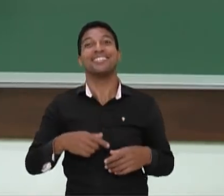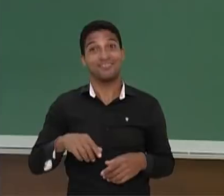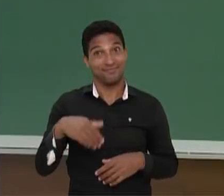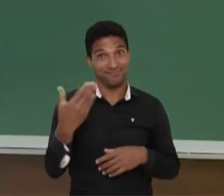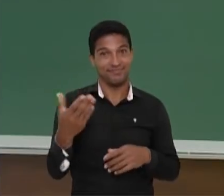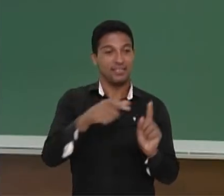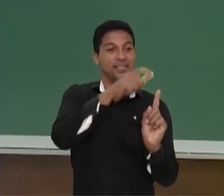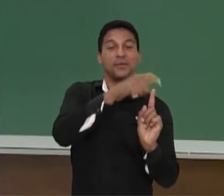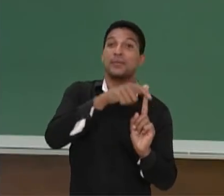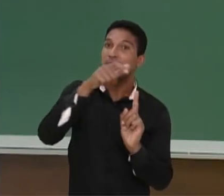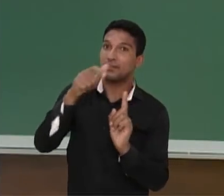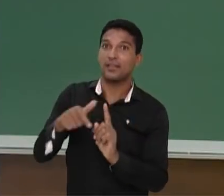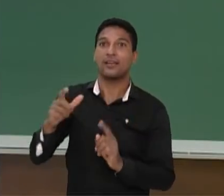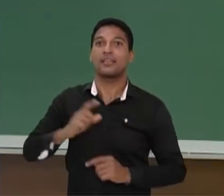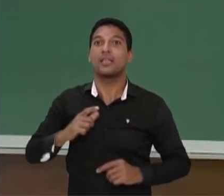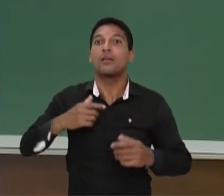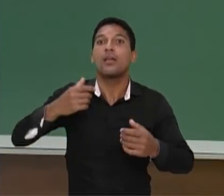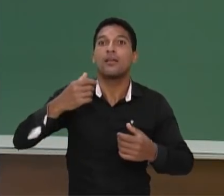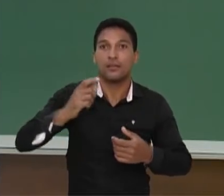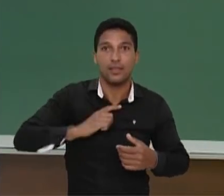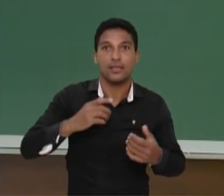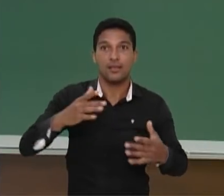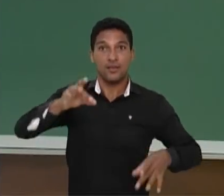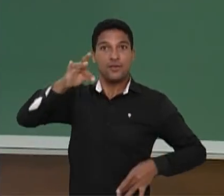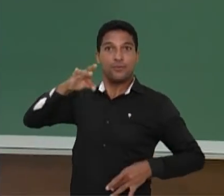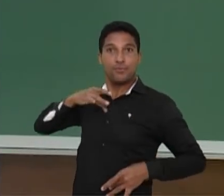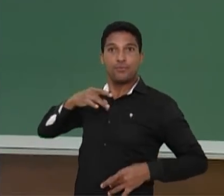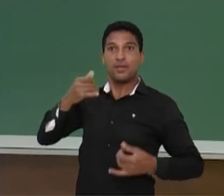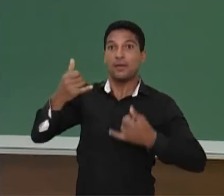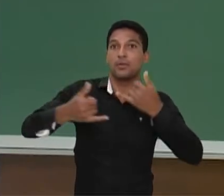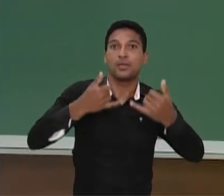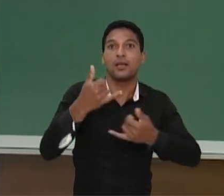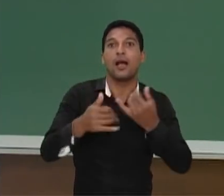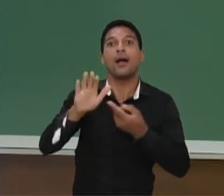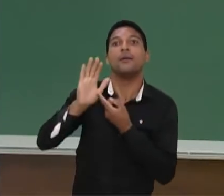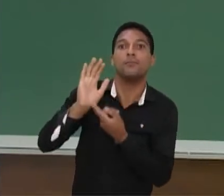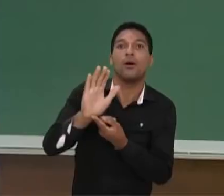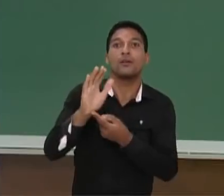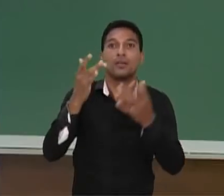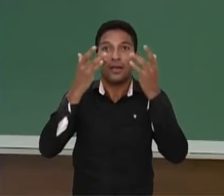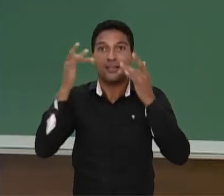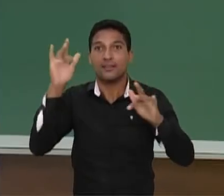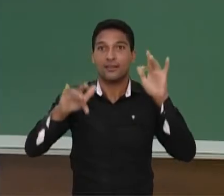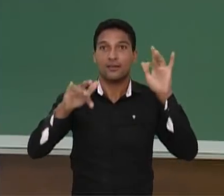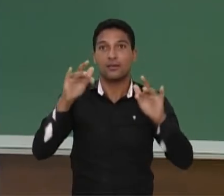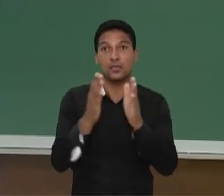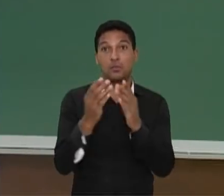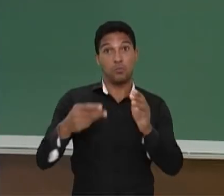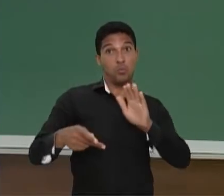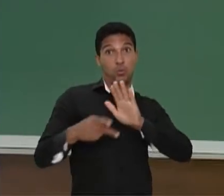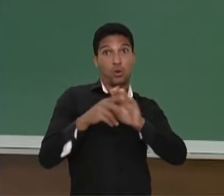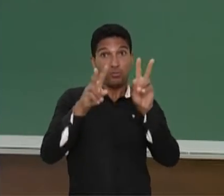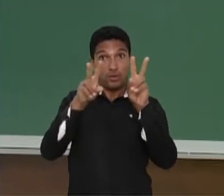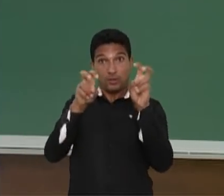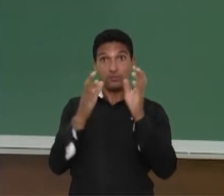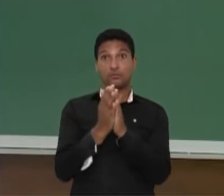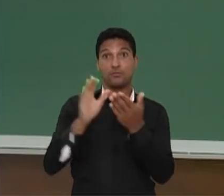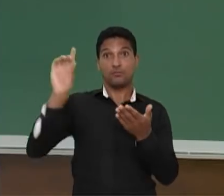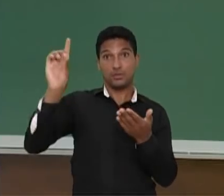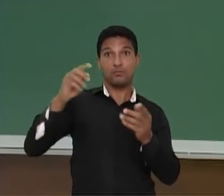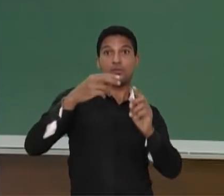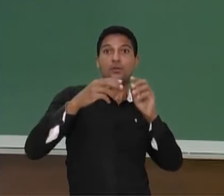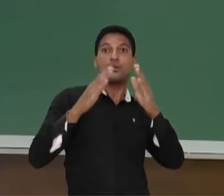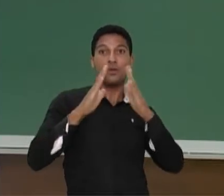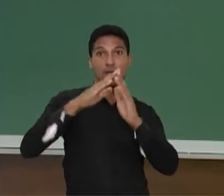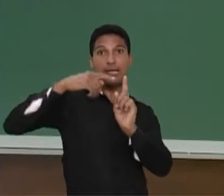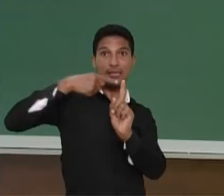Os personagens começaram a brincar para tratar do assunto religioso, né? Continuando mostrando a relação do bem e do mal,